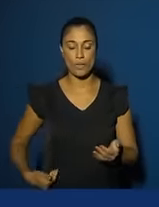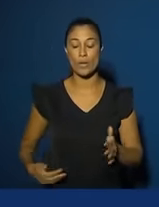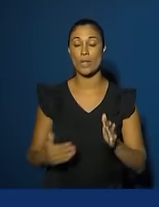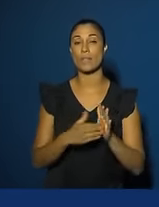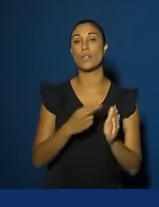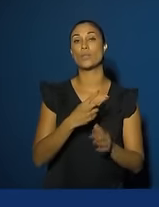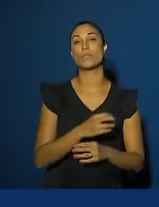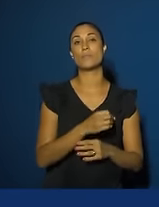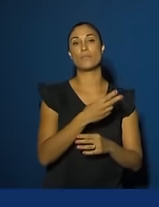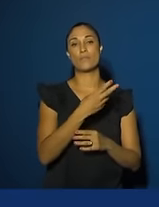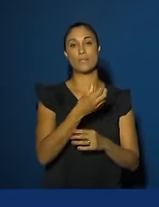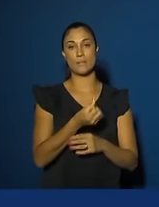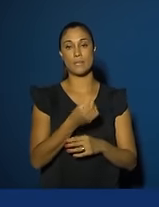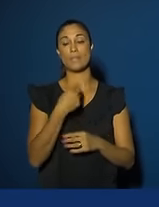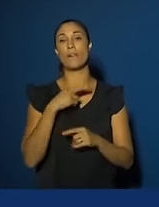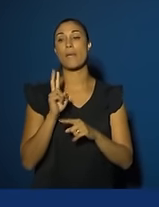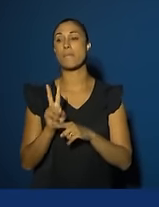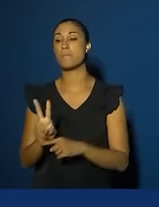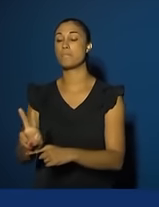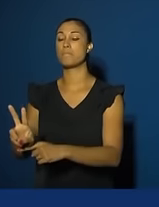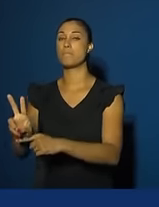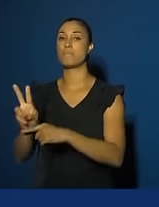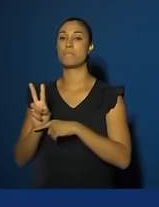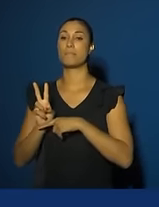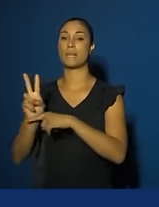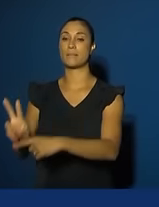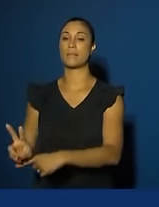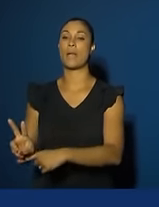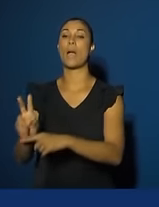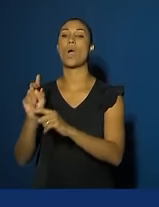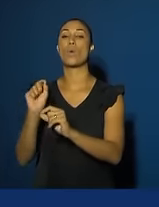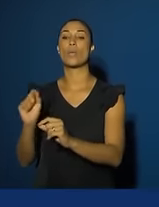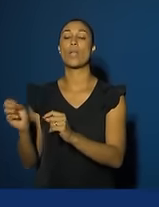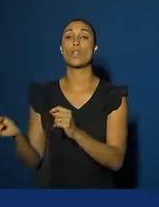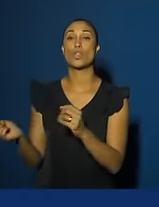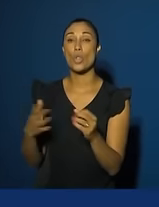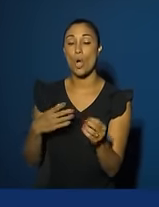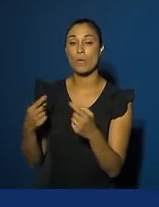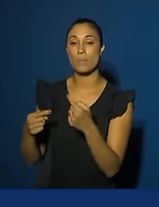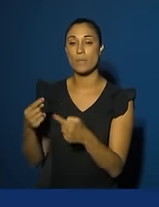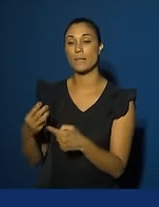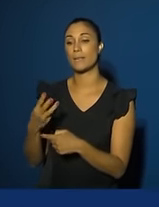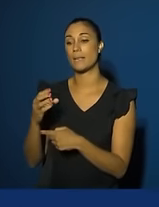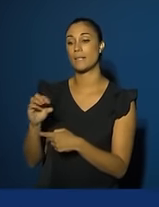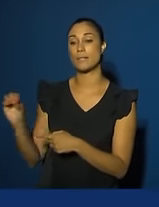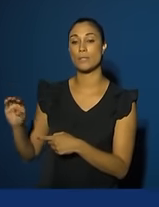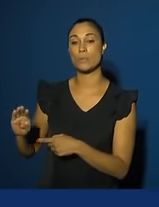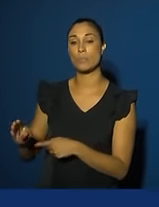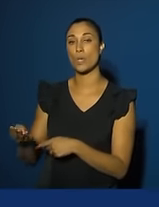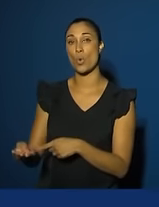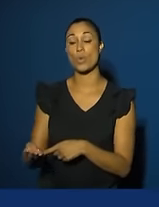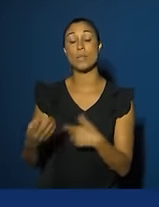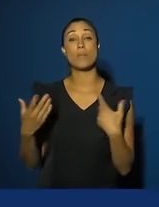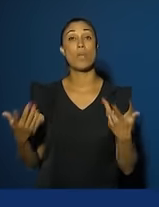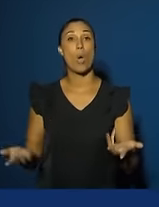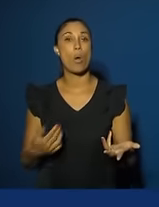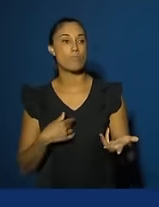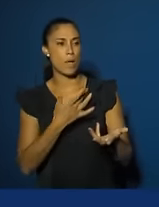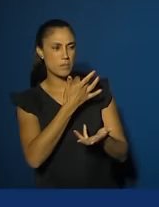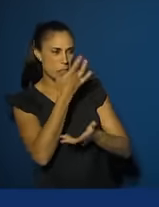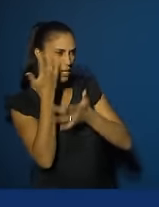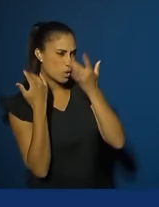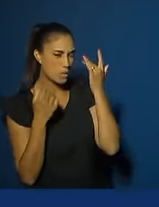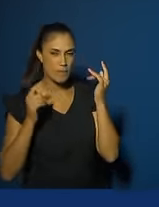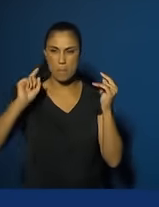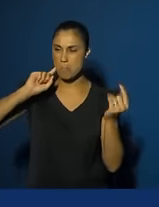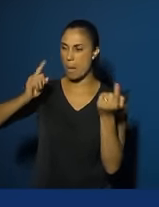de 2026 vai emprestar em ações ligad à nova política Industrial R 300 bilhões de reais automaticamente o mercado pensou